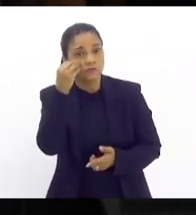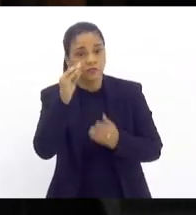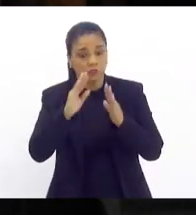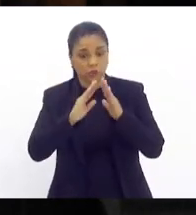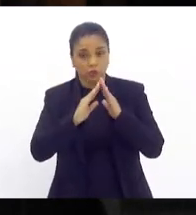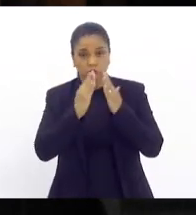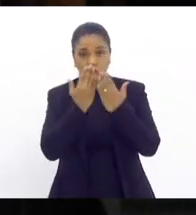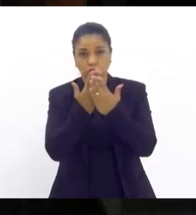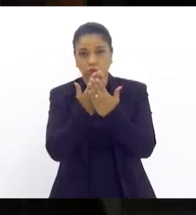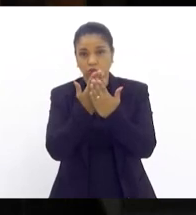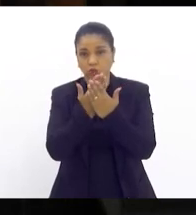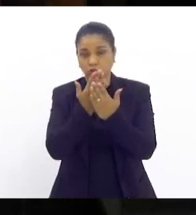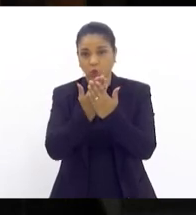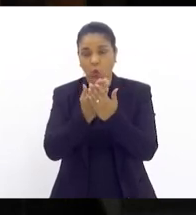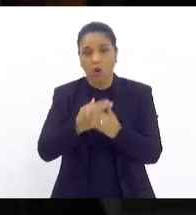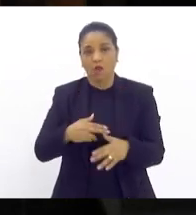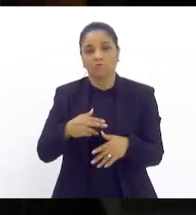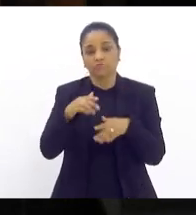Gávea